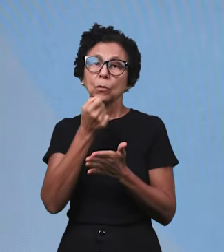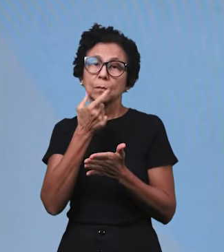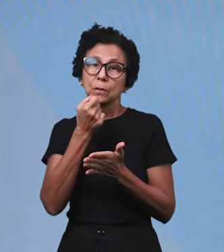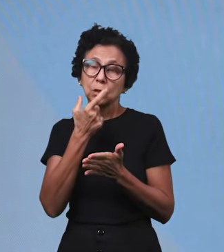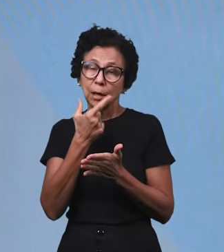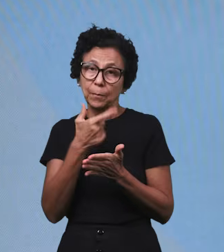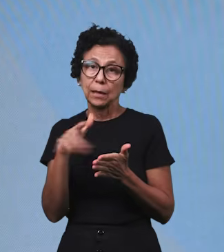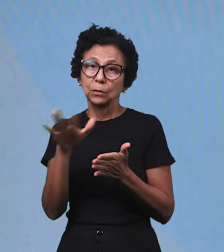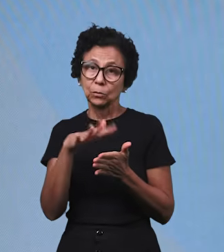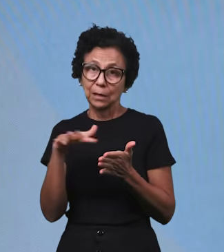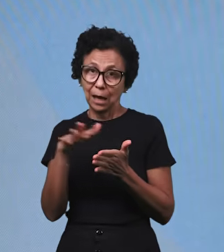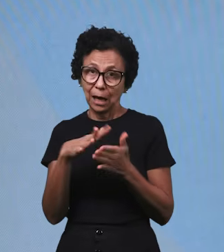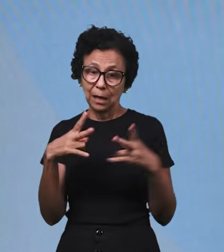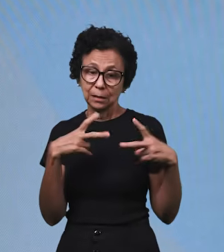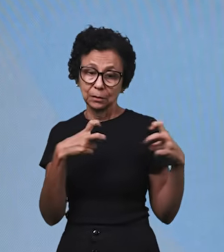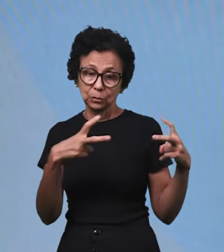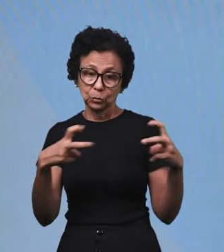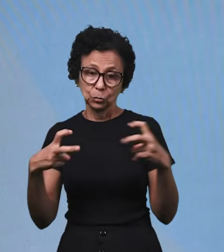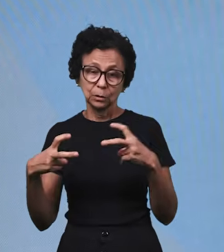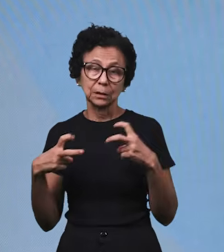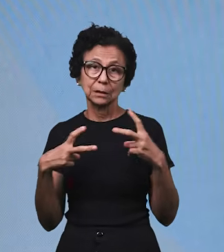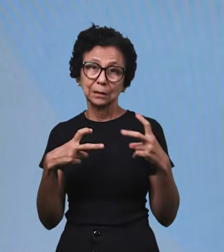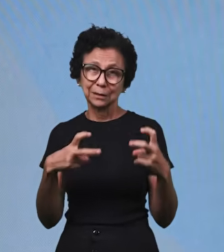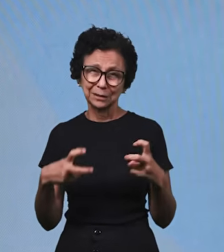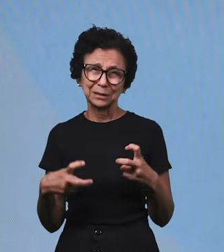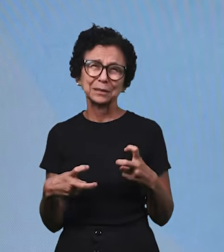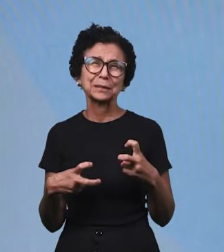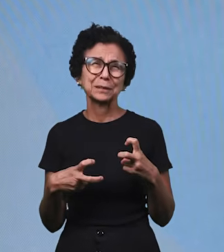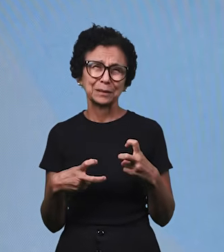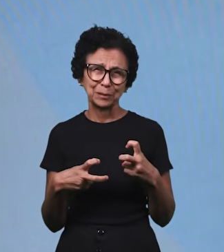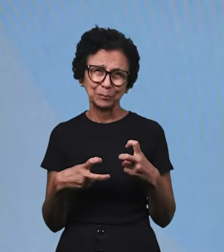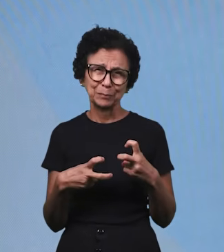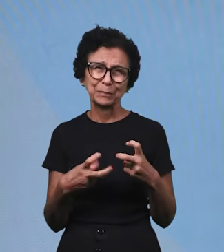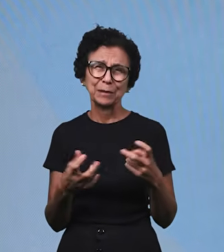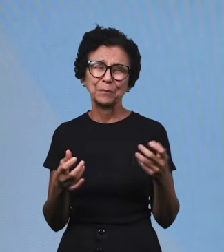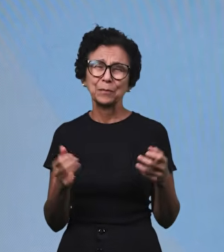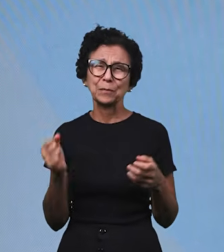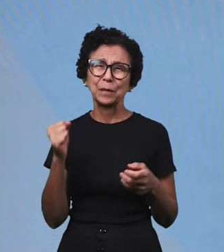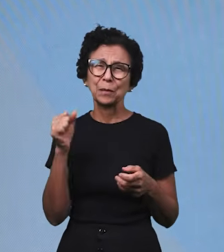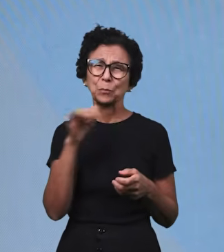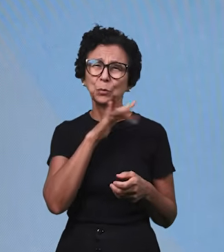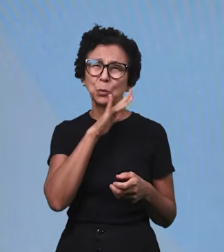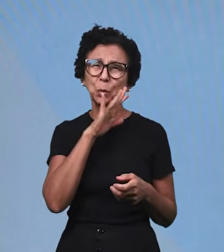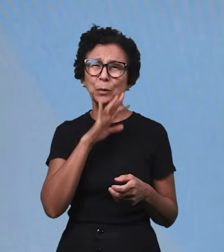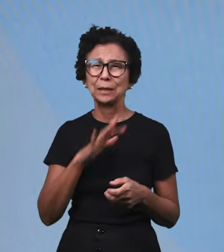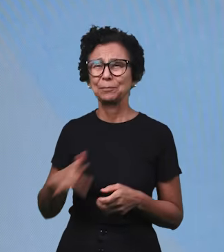medicamentos na oncologia, eles são nefrotóxicos, fazem mal para o rim, né?